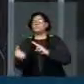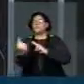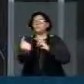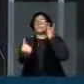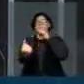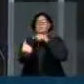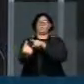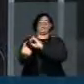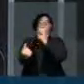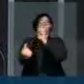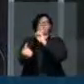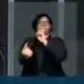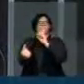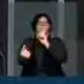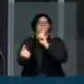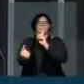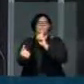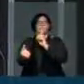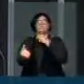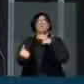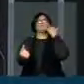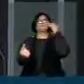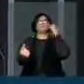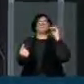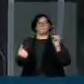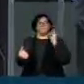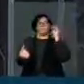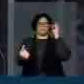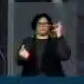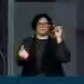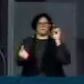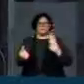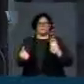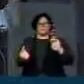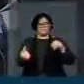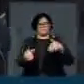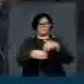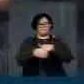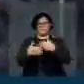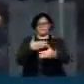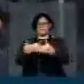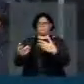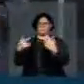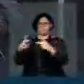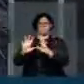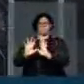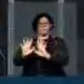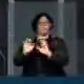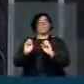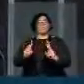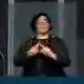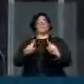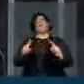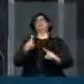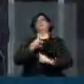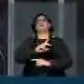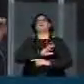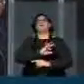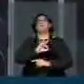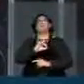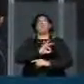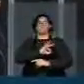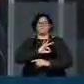parlamentar, por mais importância que ele tenha, por mais bem votado que seja, mas sim, como o nome diz, a polícia